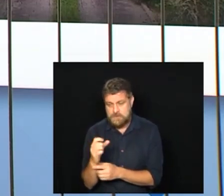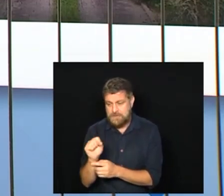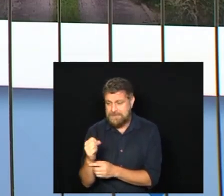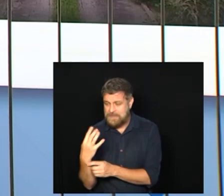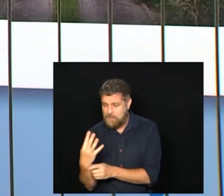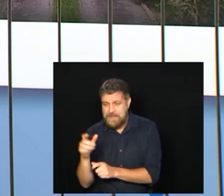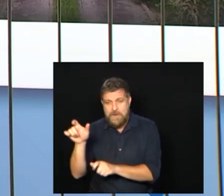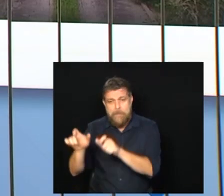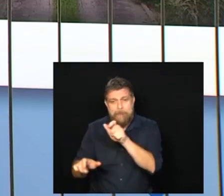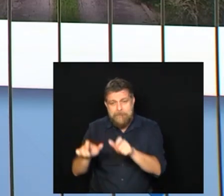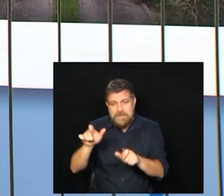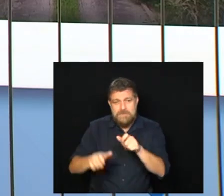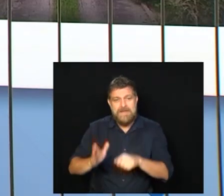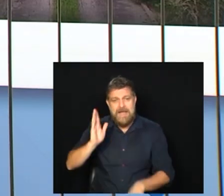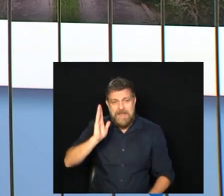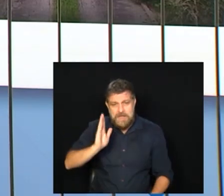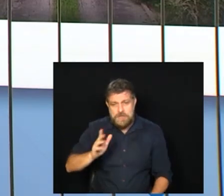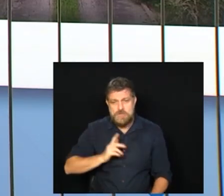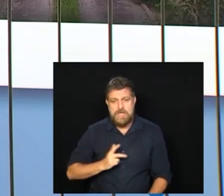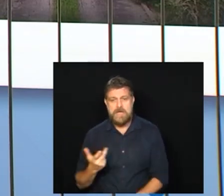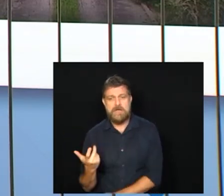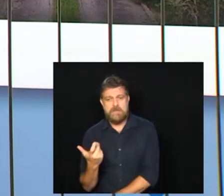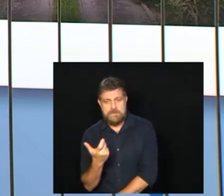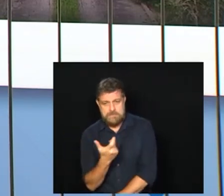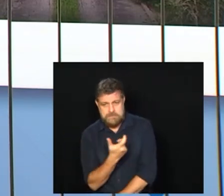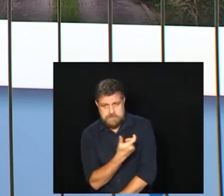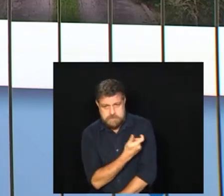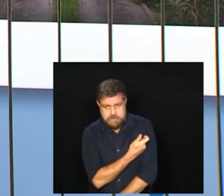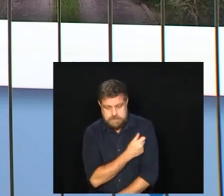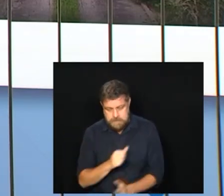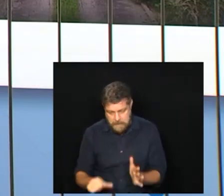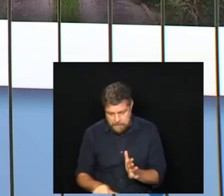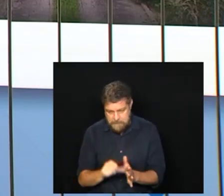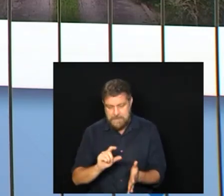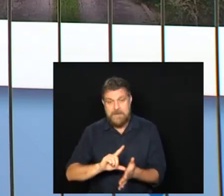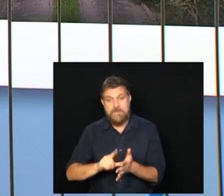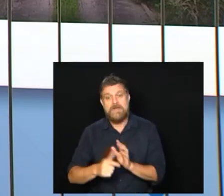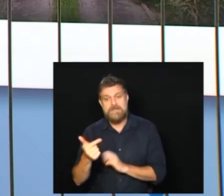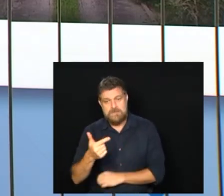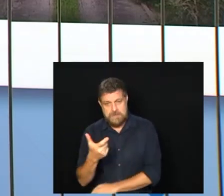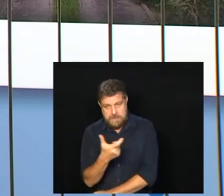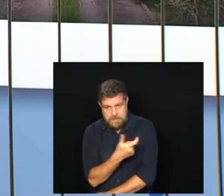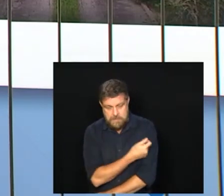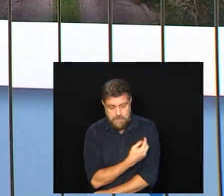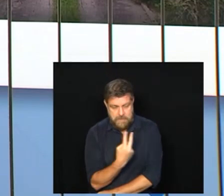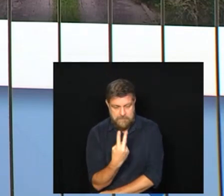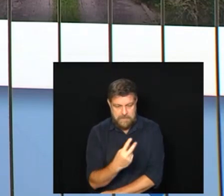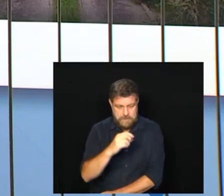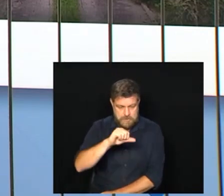462.184 pessoas que já foram imunizadas com as 2 doses e mais